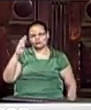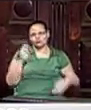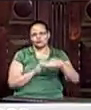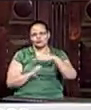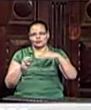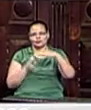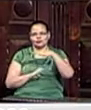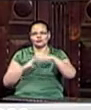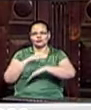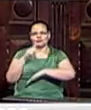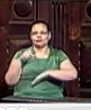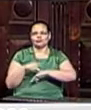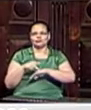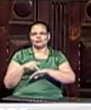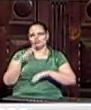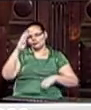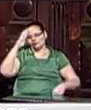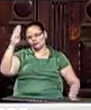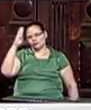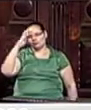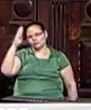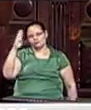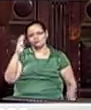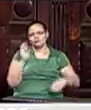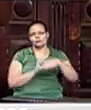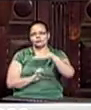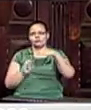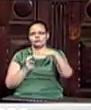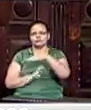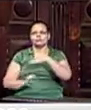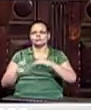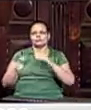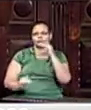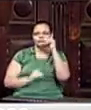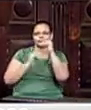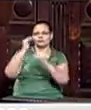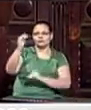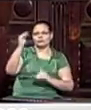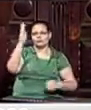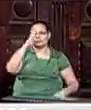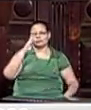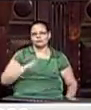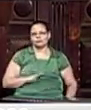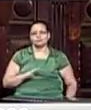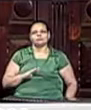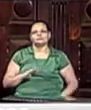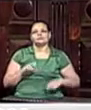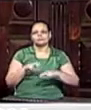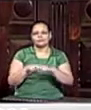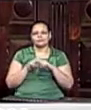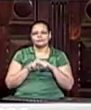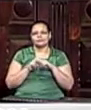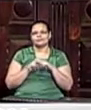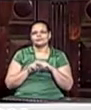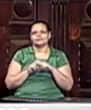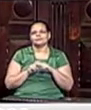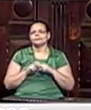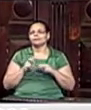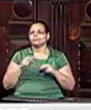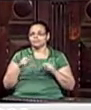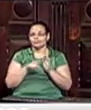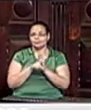país, principal empresa garantindo a soberania nacional, foi através do seu centro de